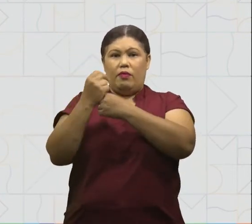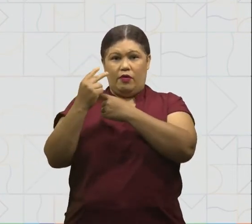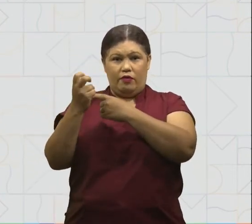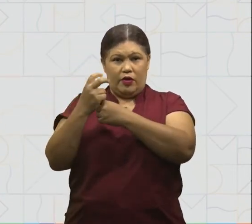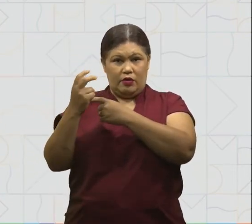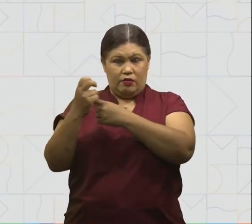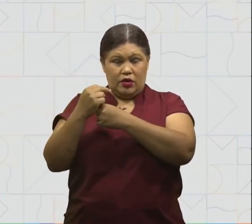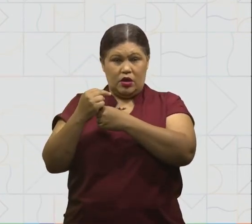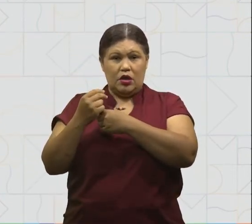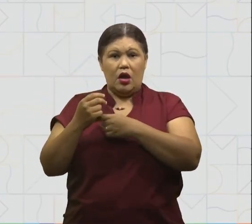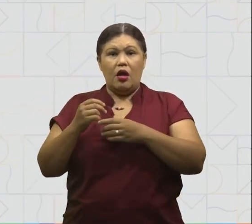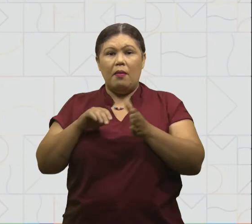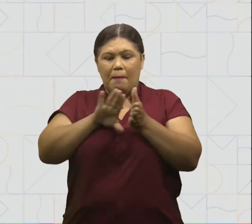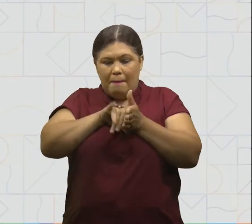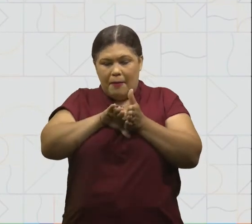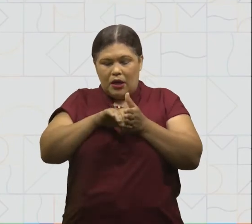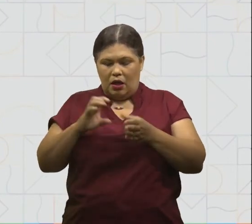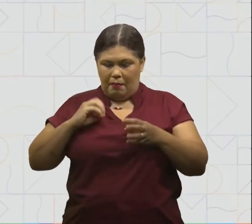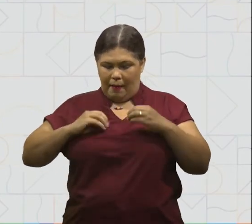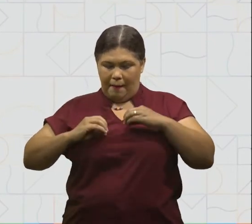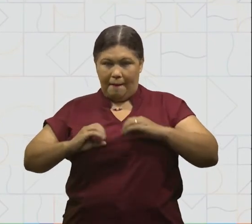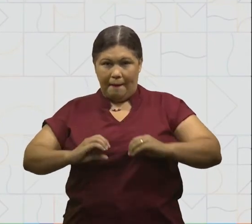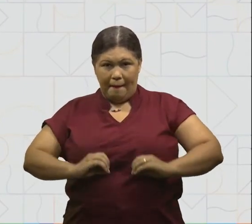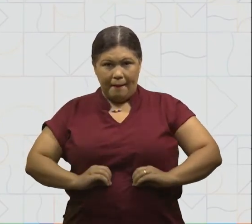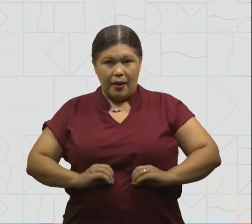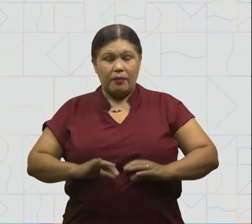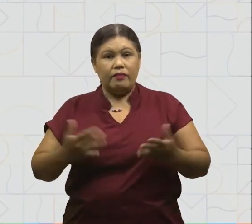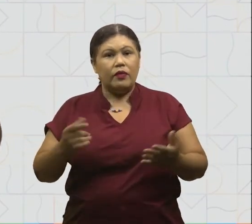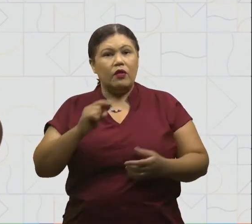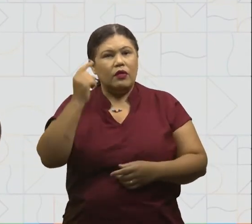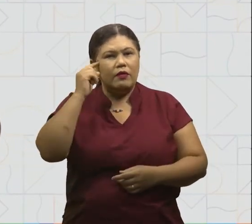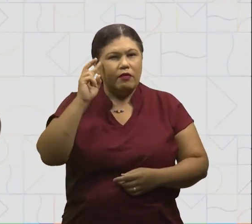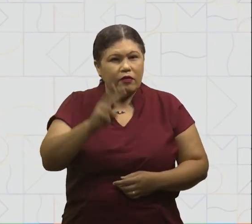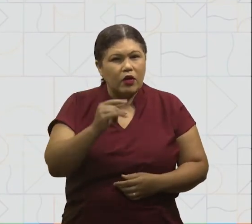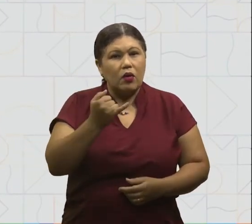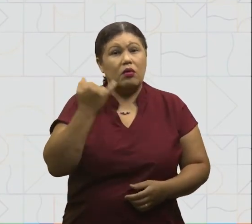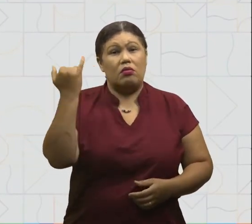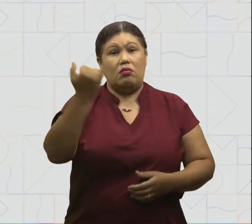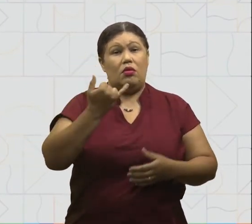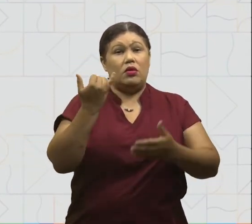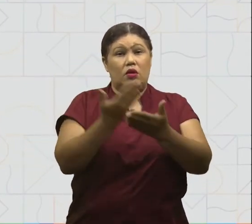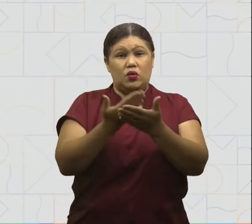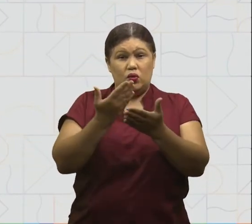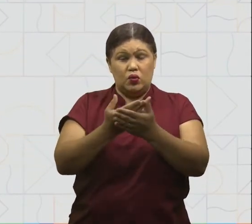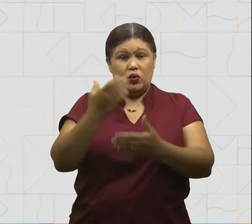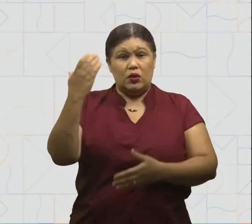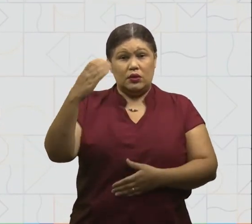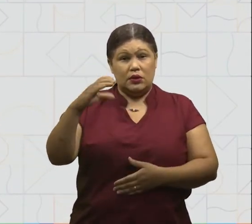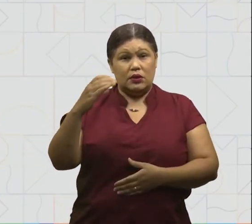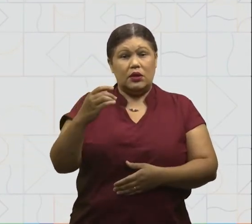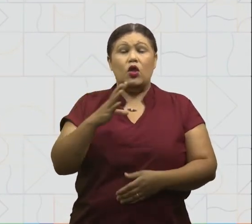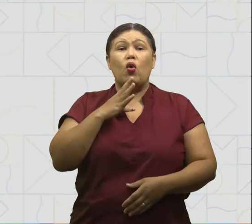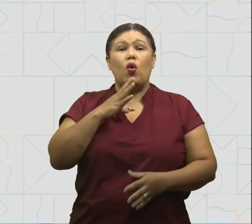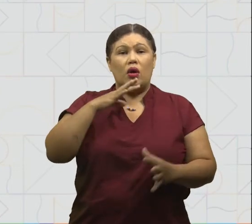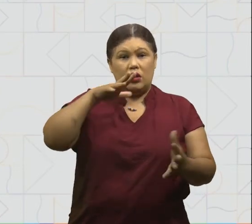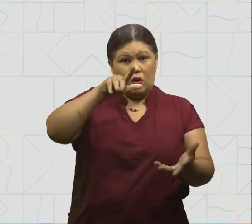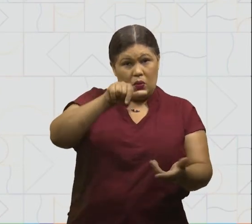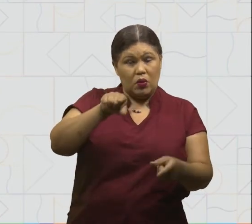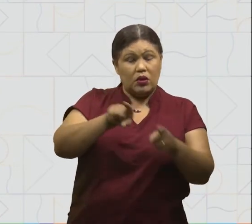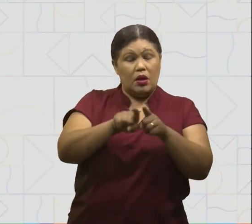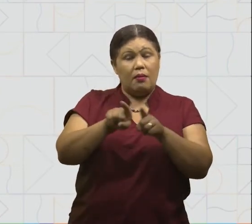bactérias. Viu como é importante estudar ciência e conhecer o mundo que nos cerca para termos mais